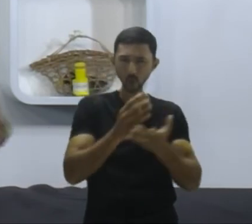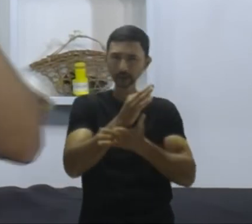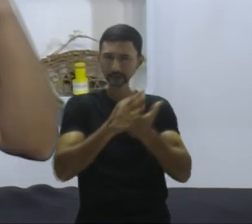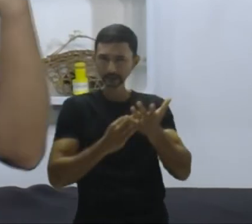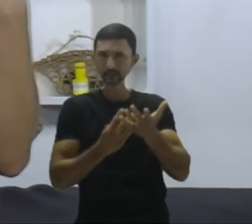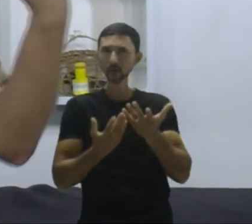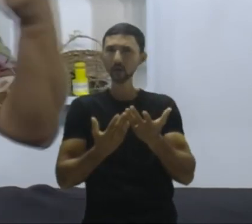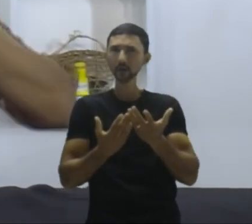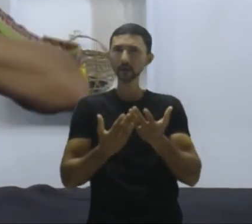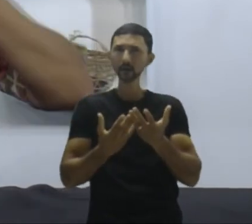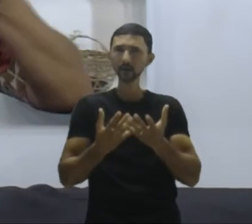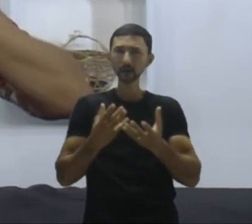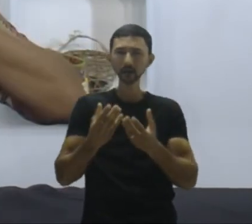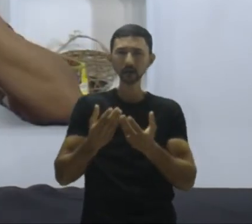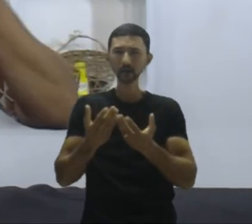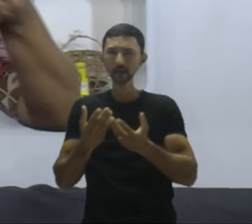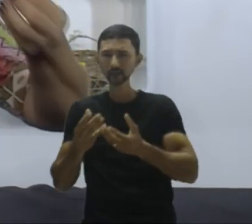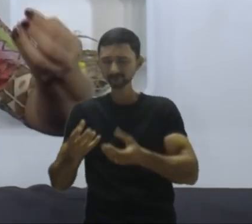essa